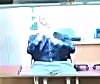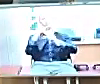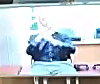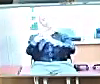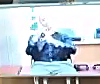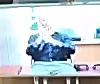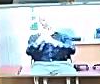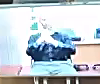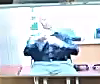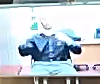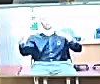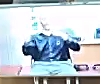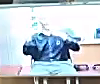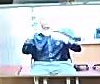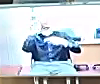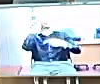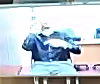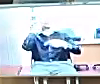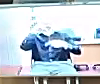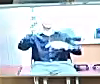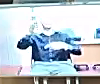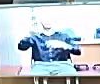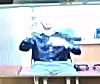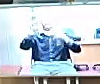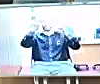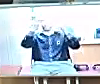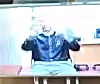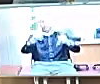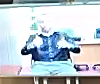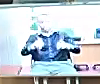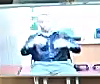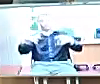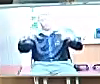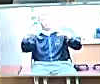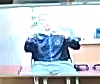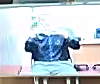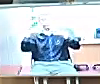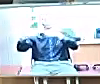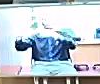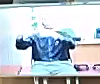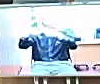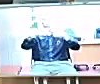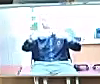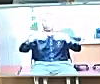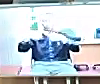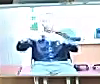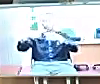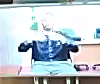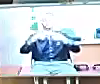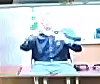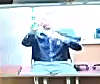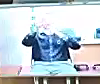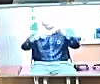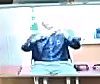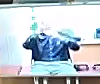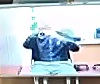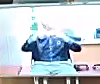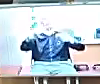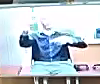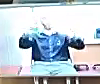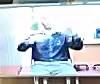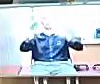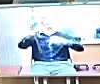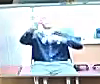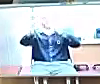gente leve né pra para as bases para as nossas bases para o nosso povo as políticas